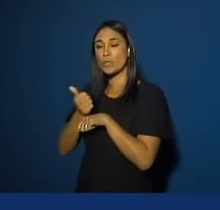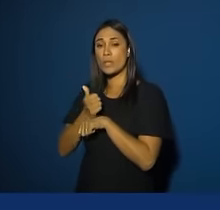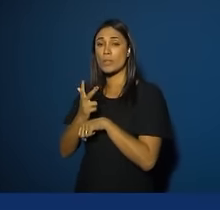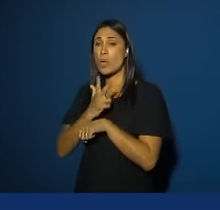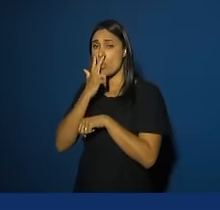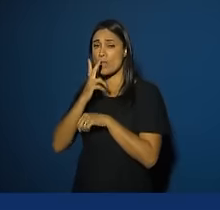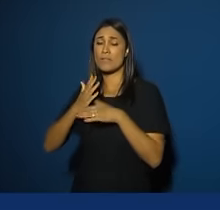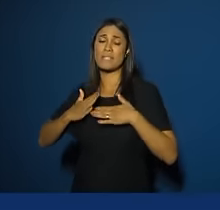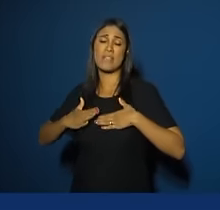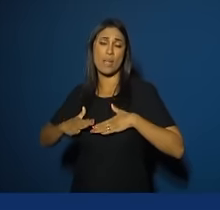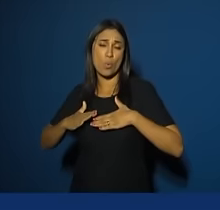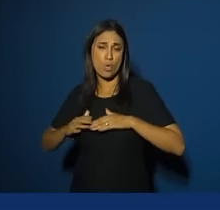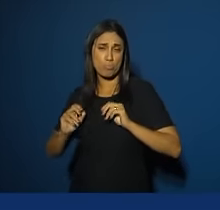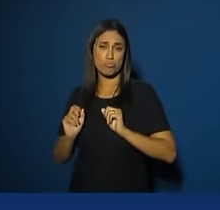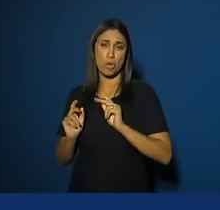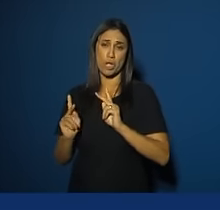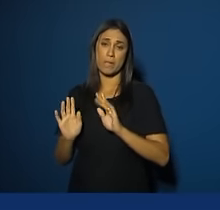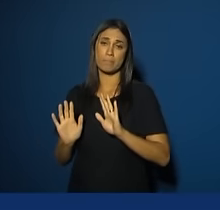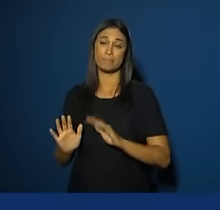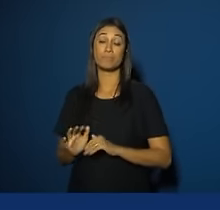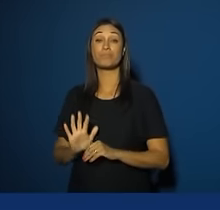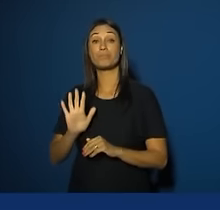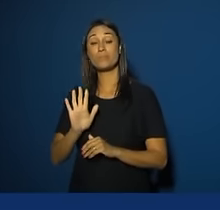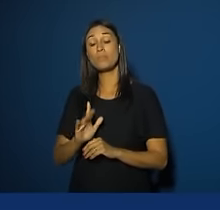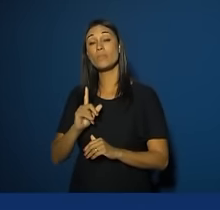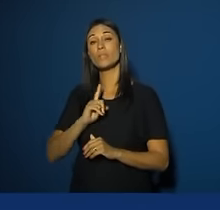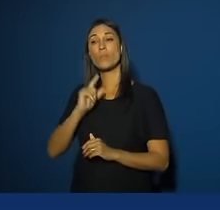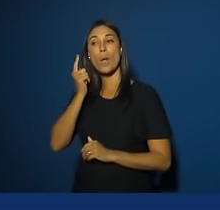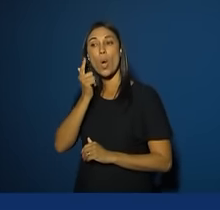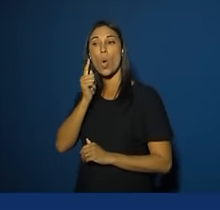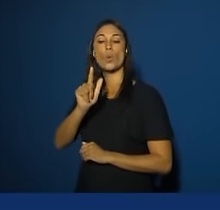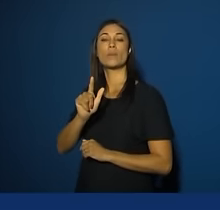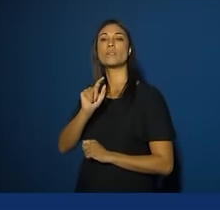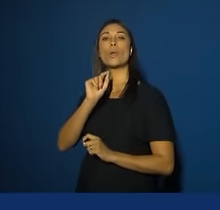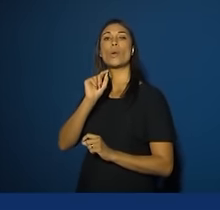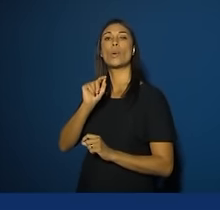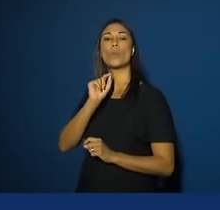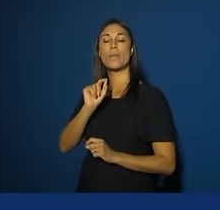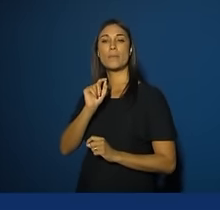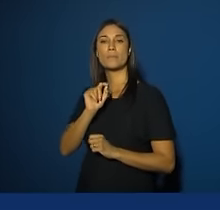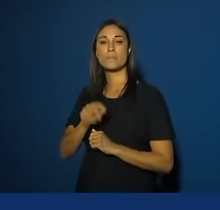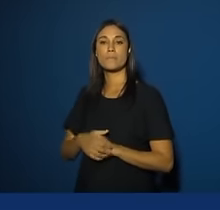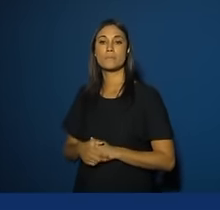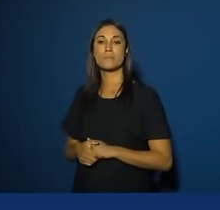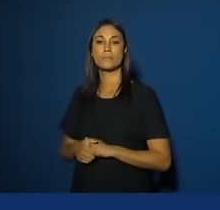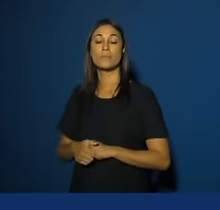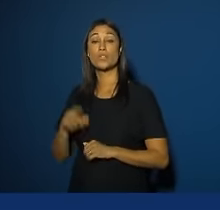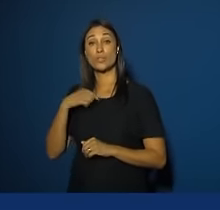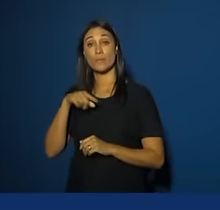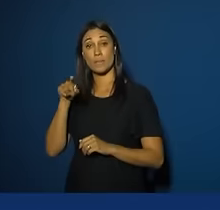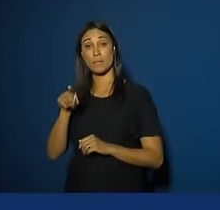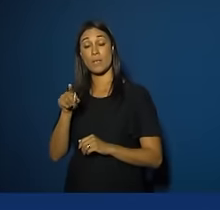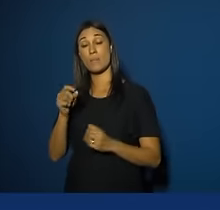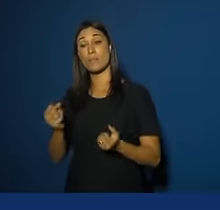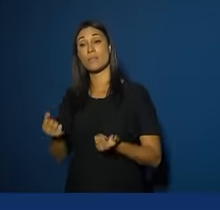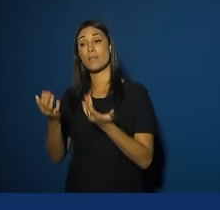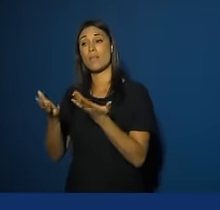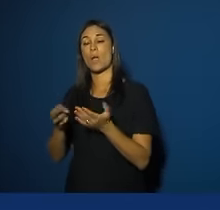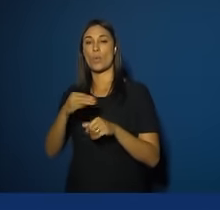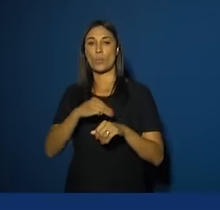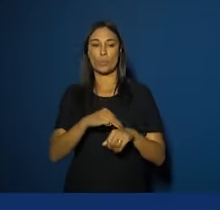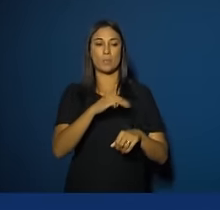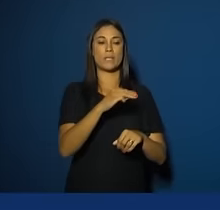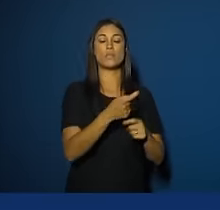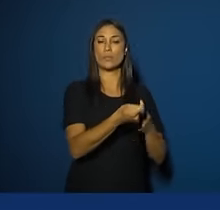ser mais tranquilo do que se imagina. Eu acho que tem uma conquista de também você ter colocado, o ministro está